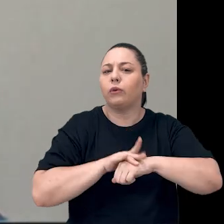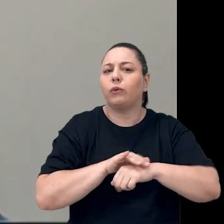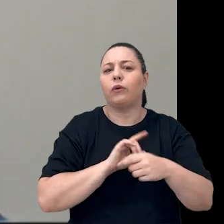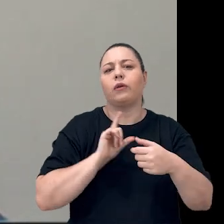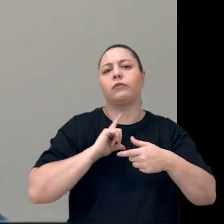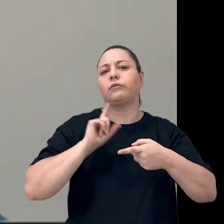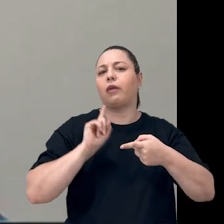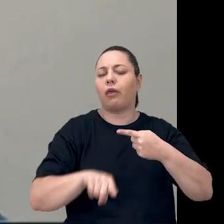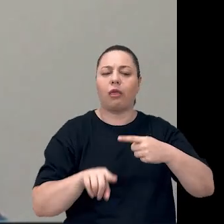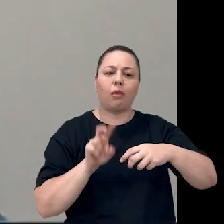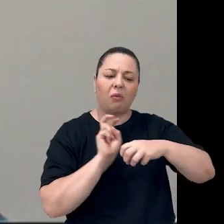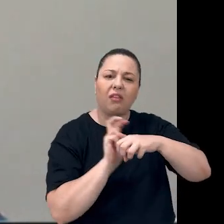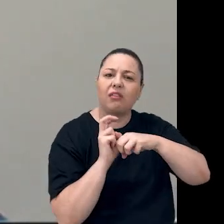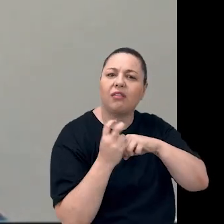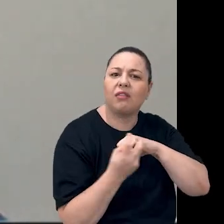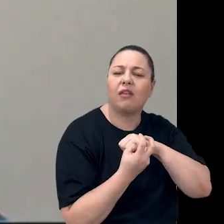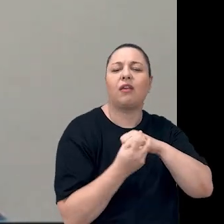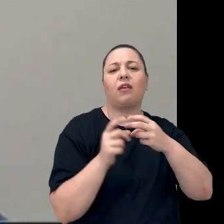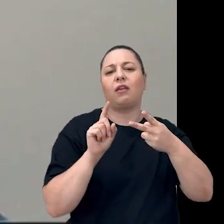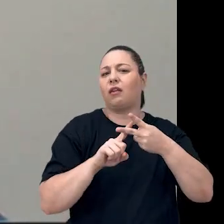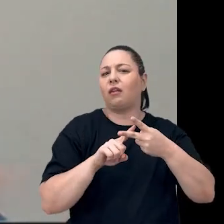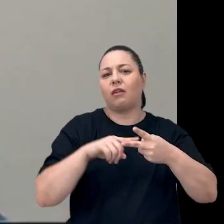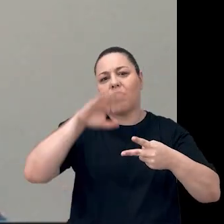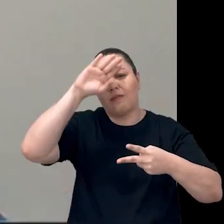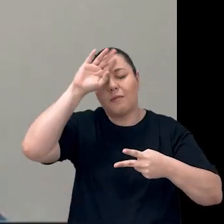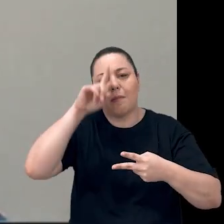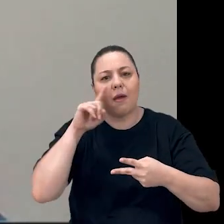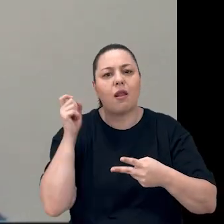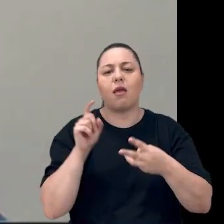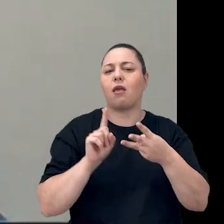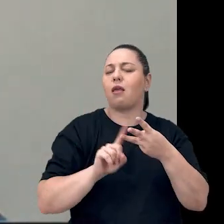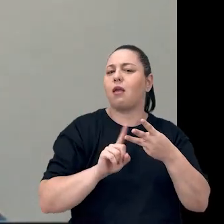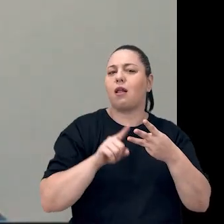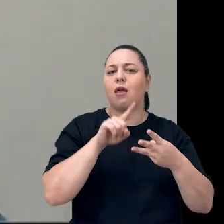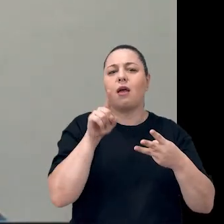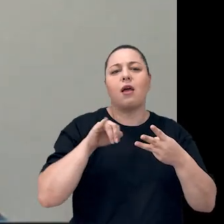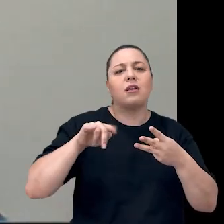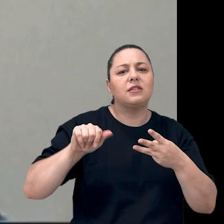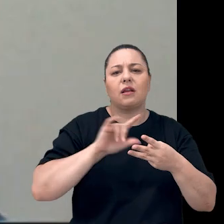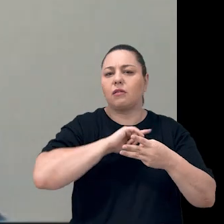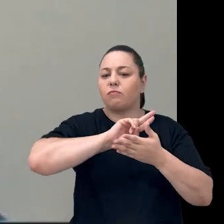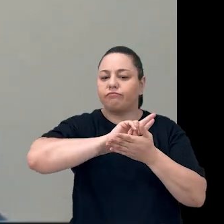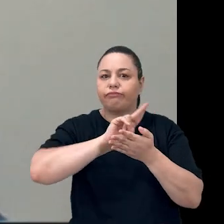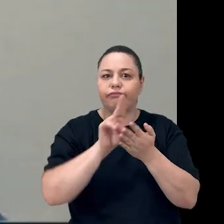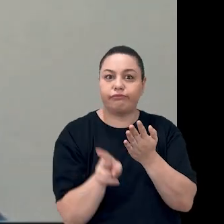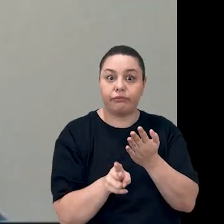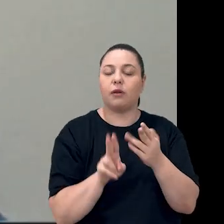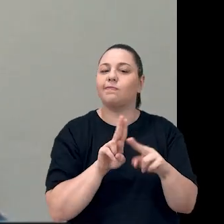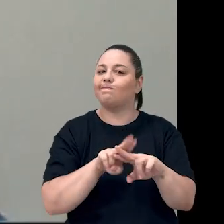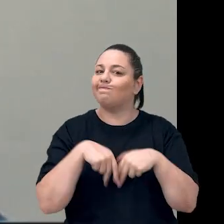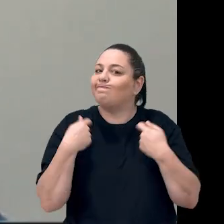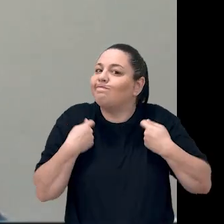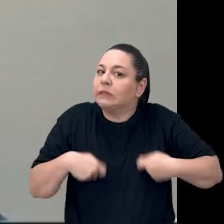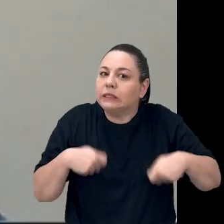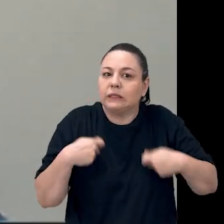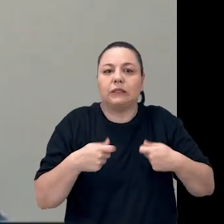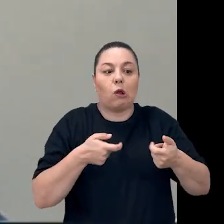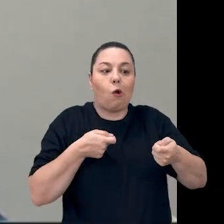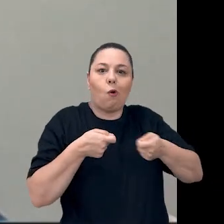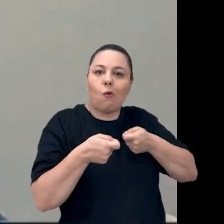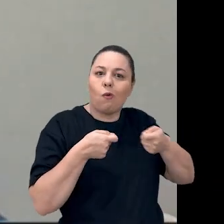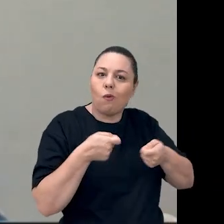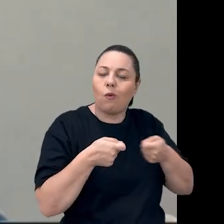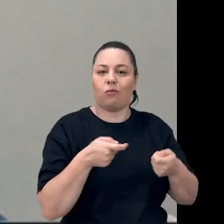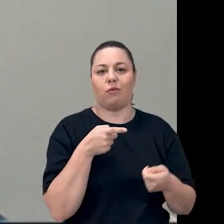doenças, né? Ele é vetor da dengue, vetor da zika, da febre amarela, chikungunya. Então, tendo em vista isso, se faz